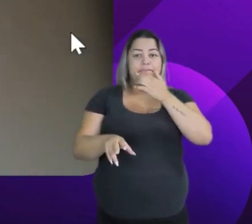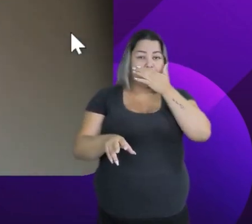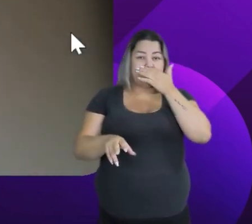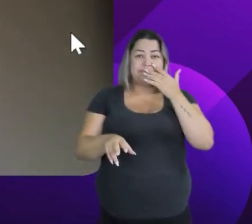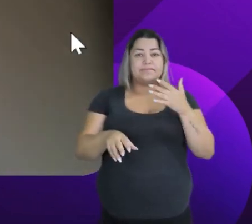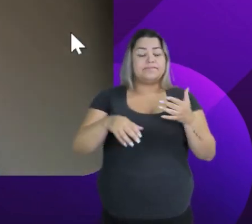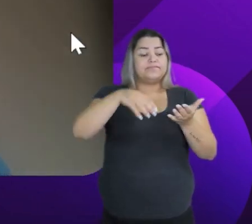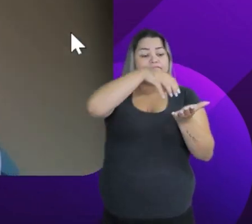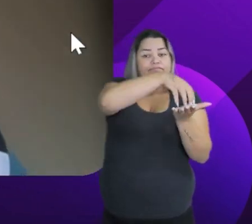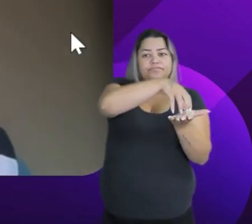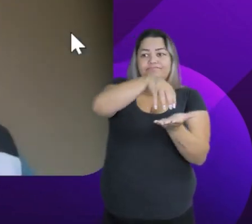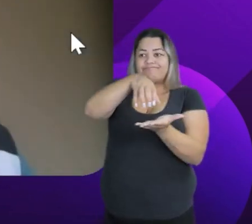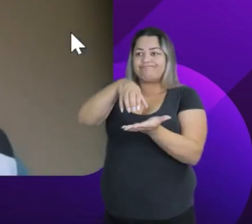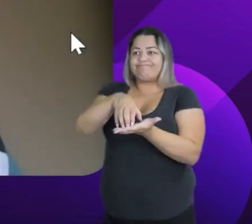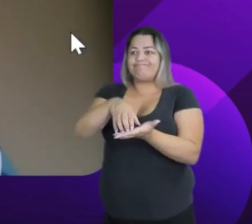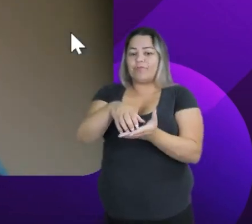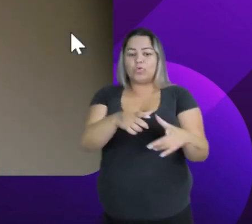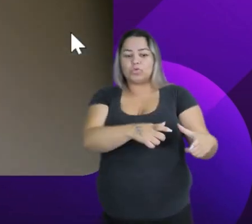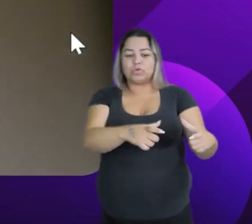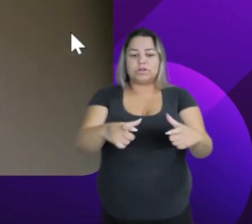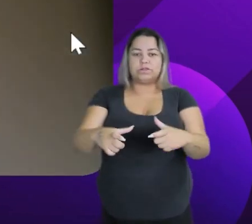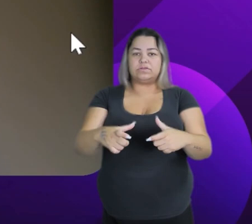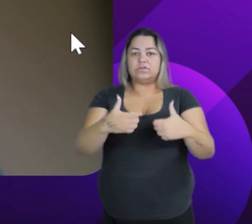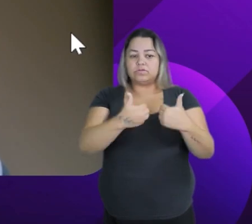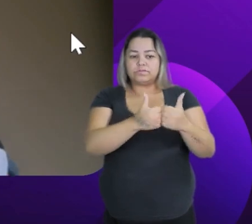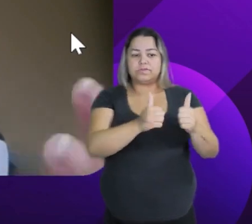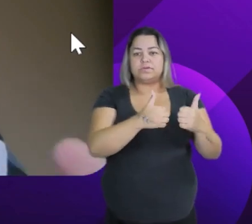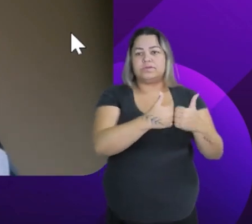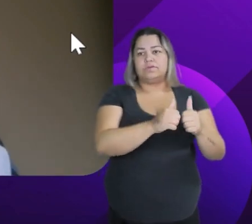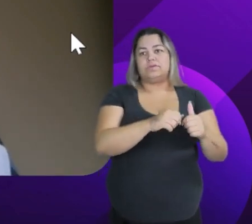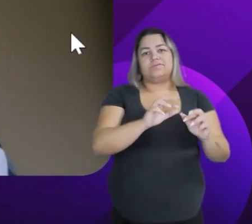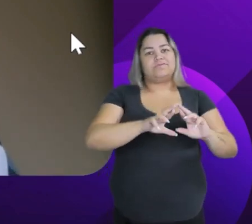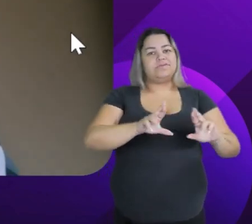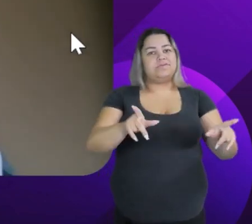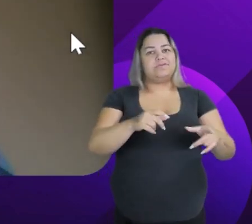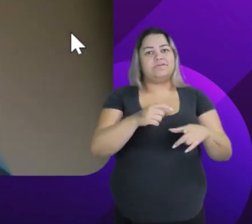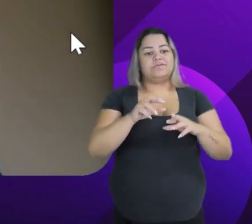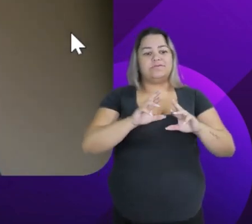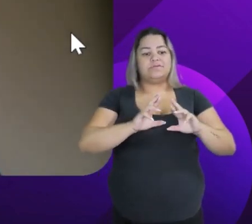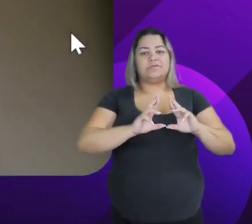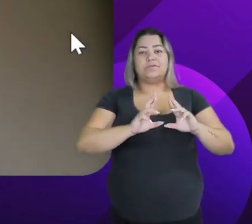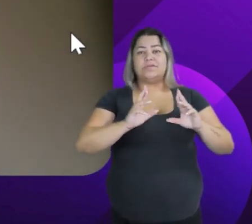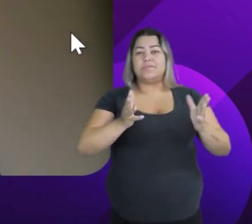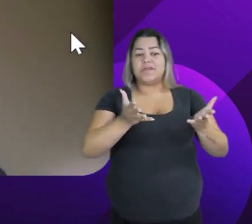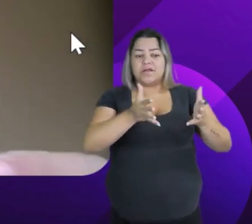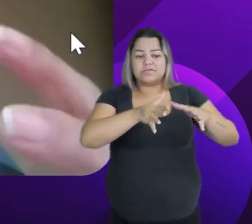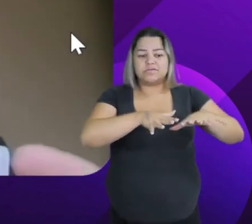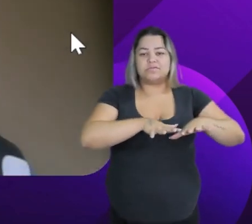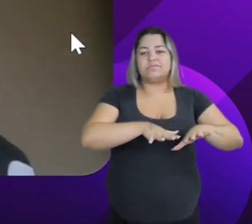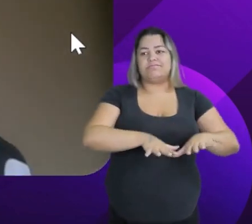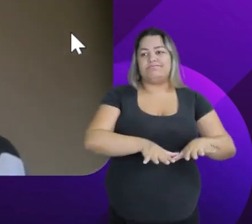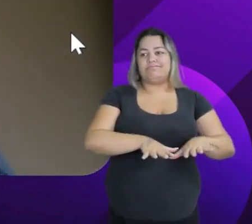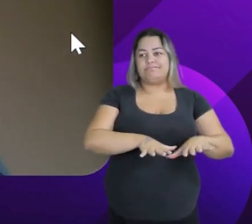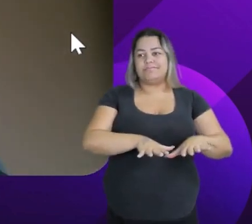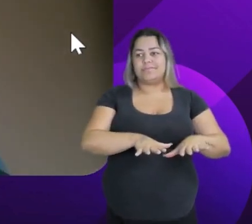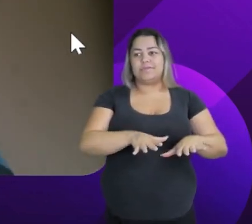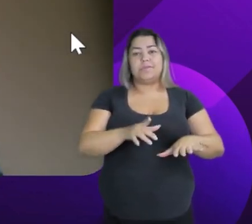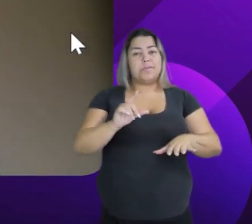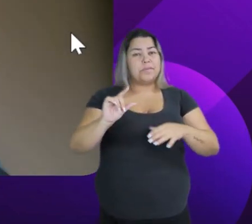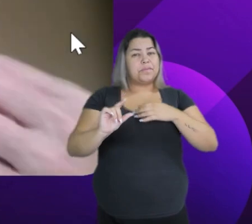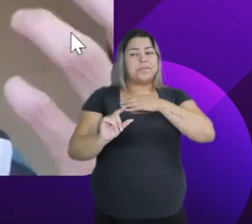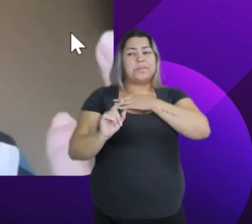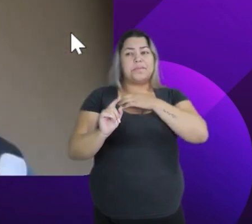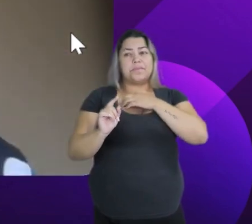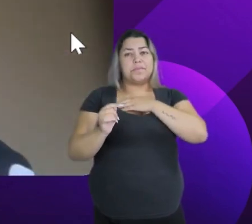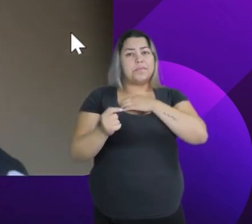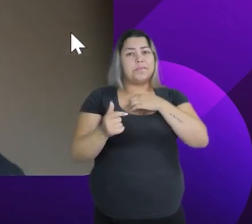de ônibus seriam diferentes, com maior segurança, inclusive, e maior acessibilidade, né? Essa microacessibilidade que a pessoa faz